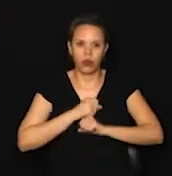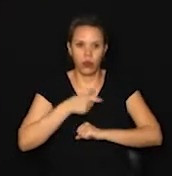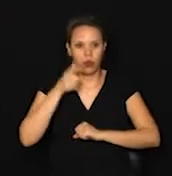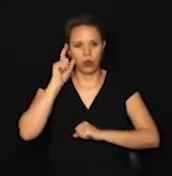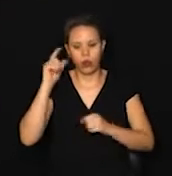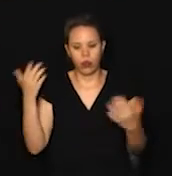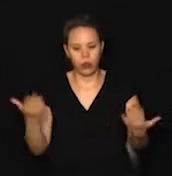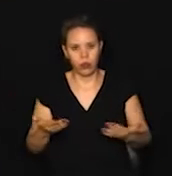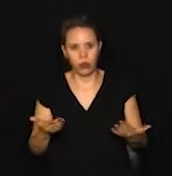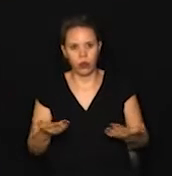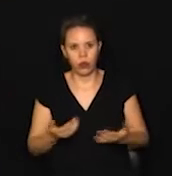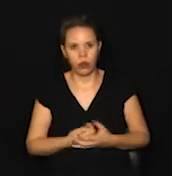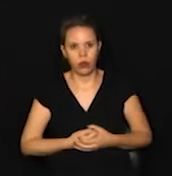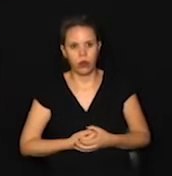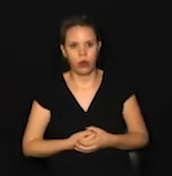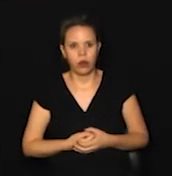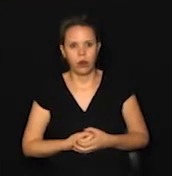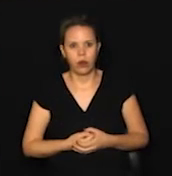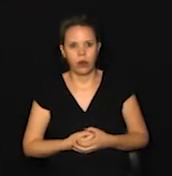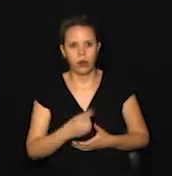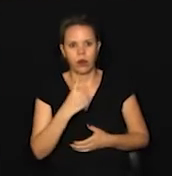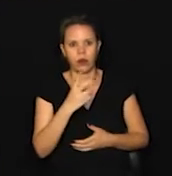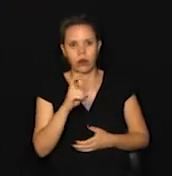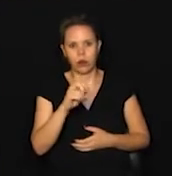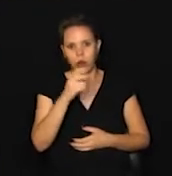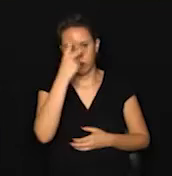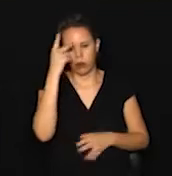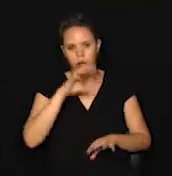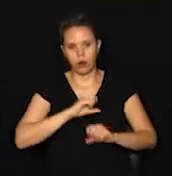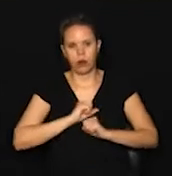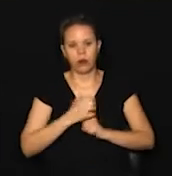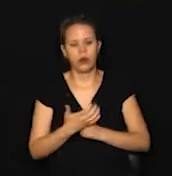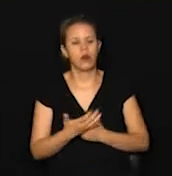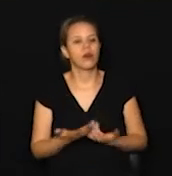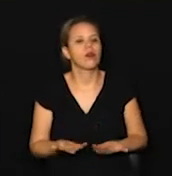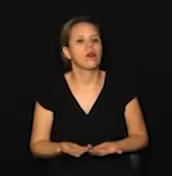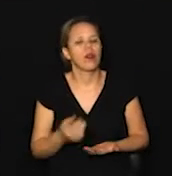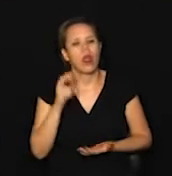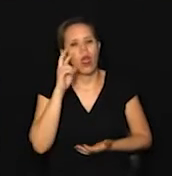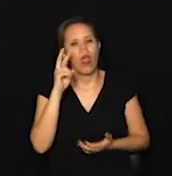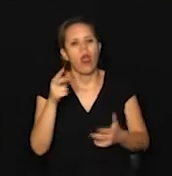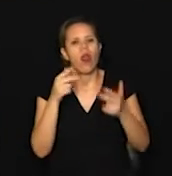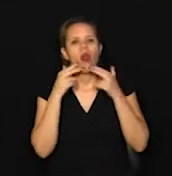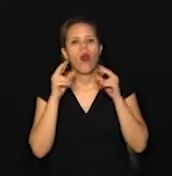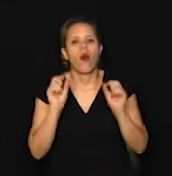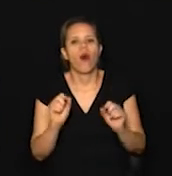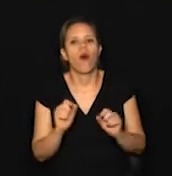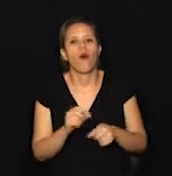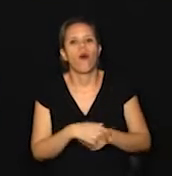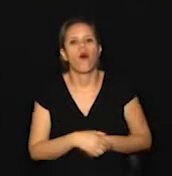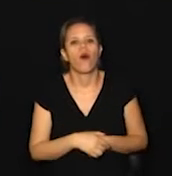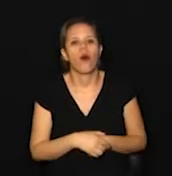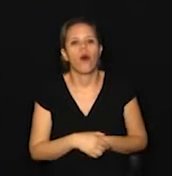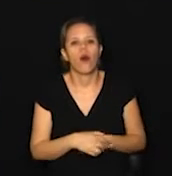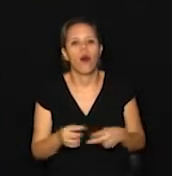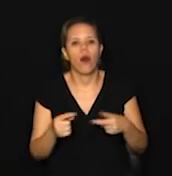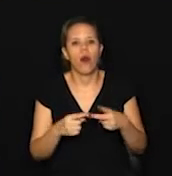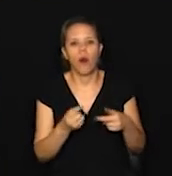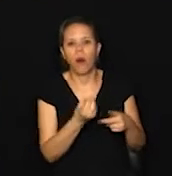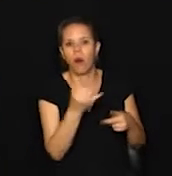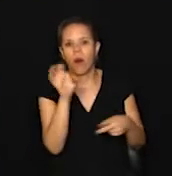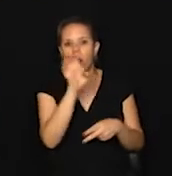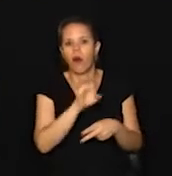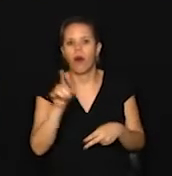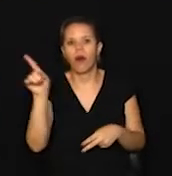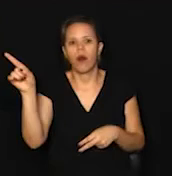para de hoje 150 casos. Mina, eu vi uma notícia sobre a segunda onda na